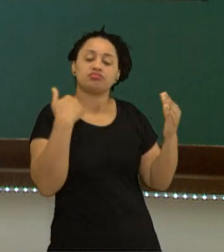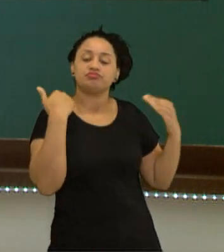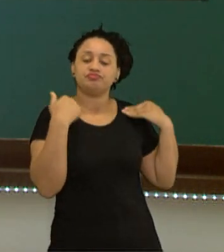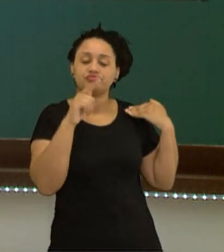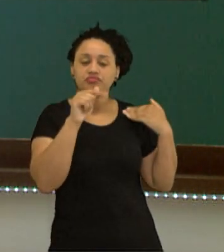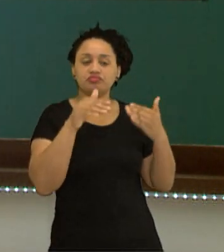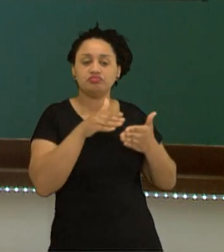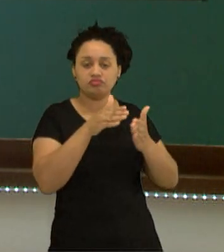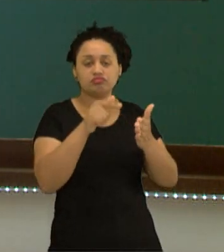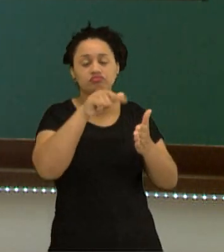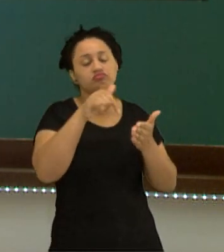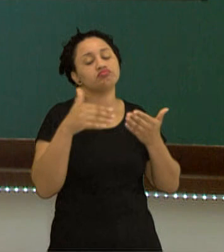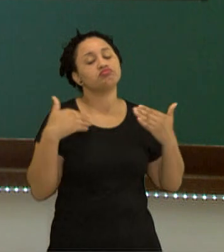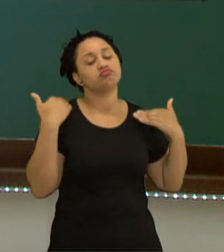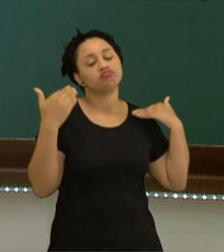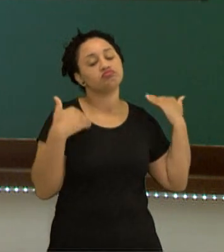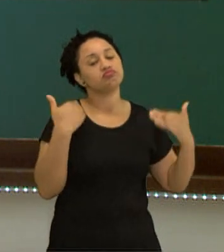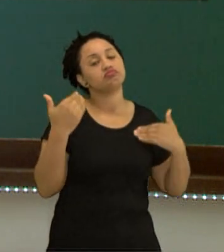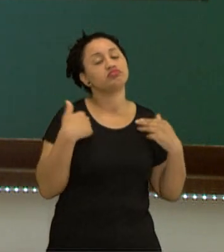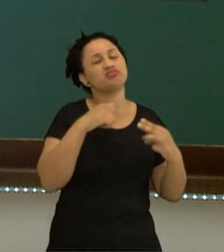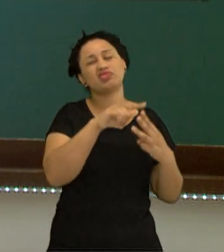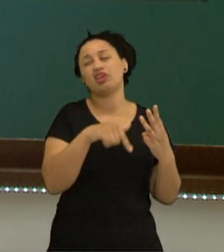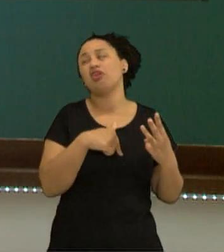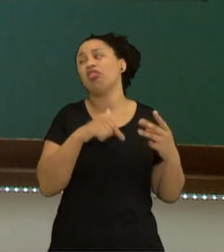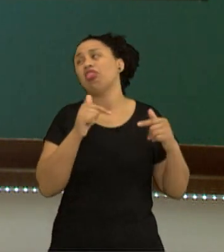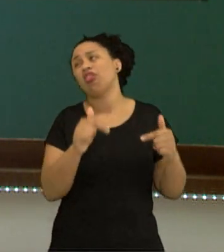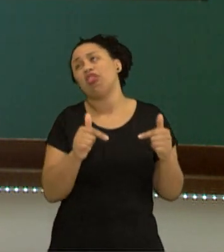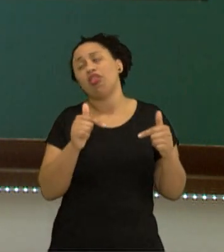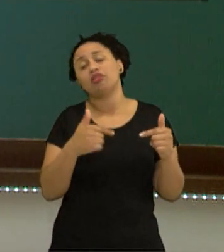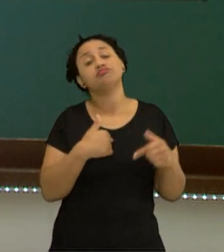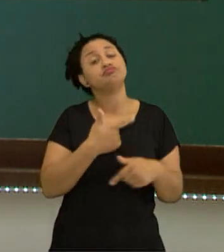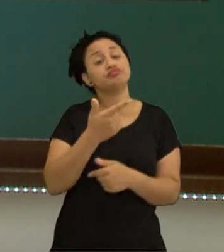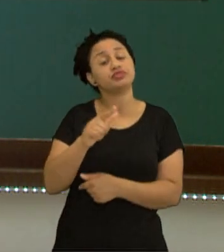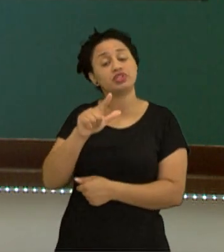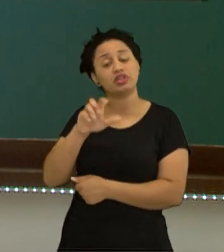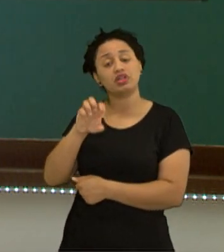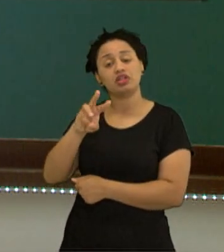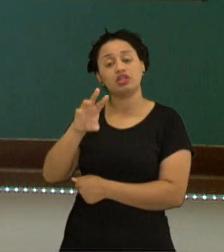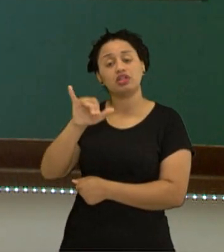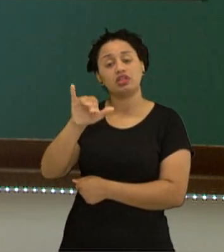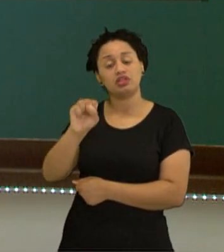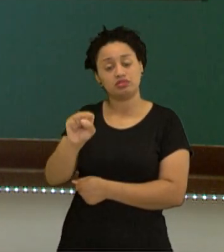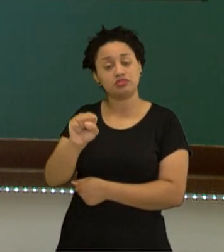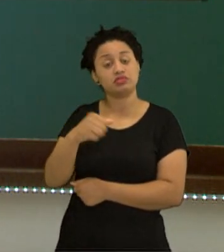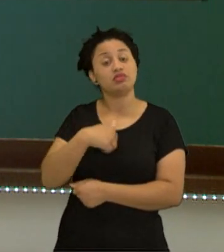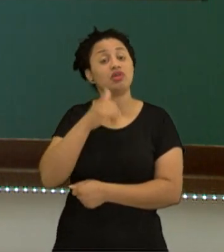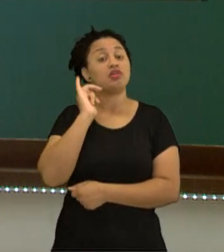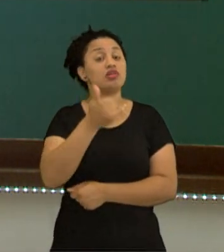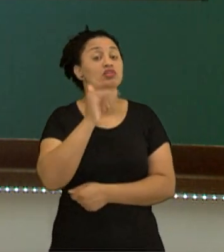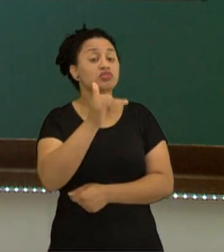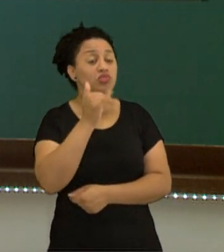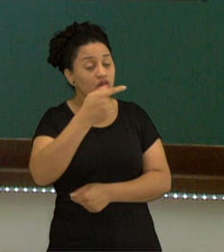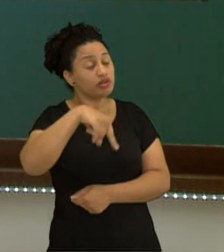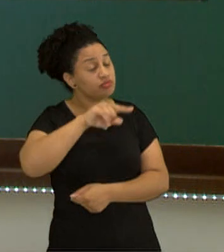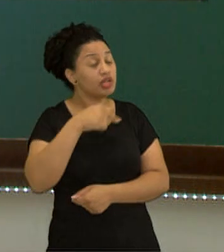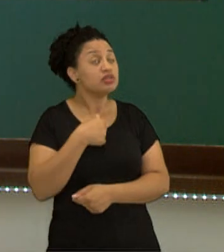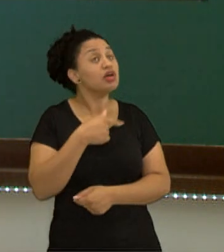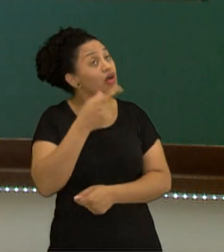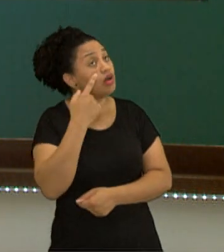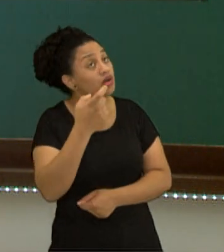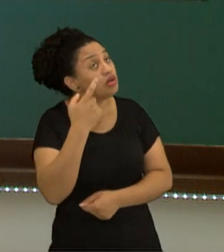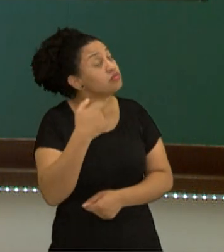entediadas, na verdade, em um passeio, e o Lewis Carroll contou essa história para entretê-las, né?